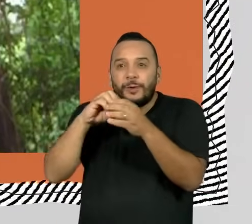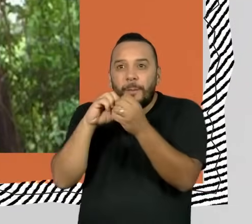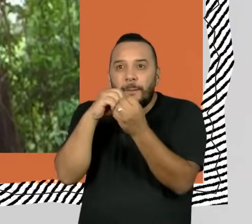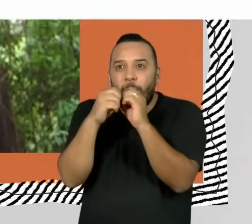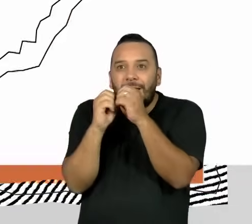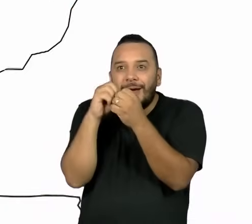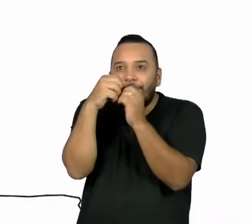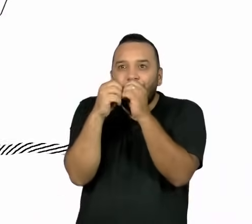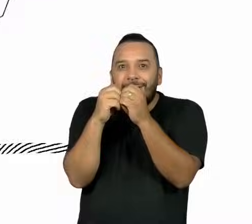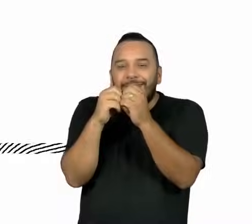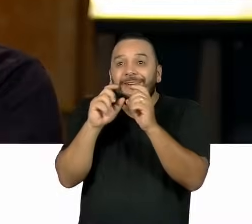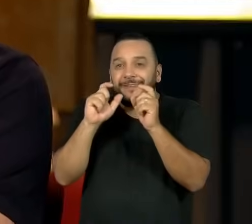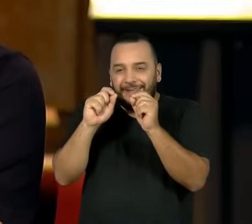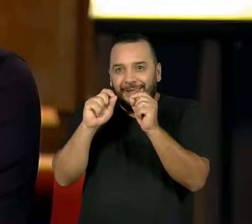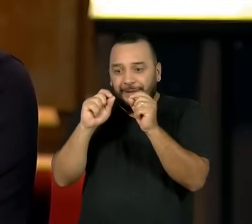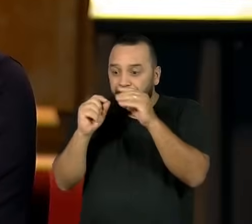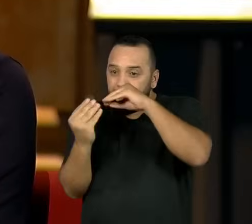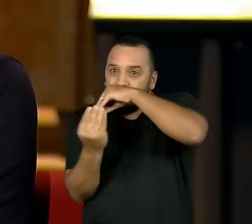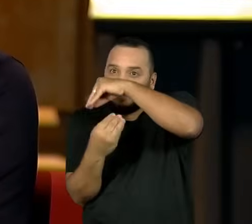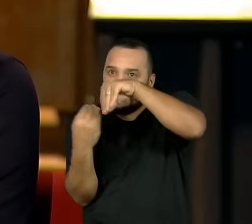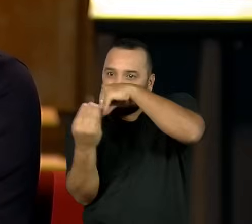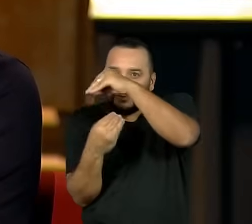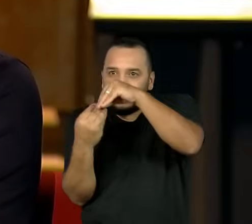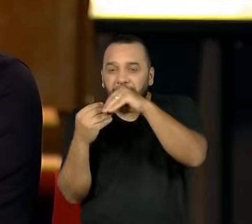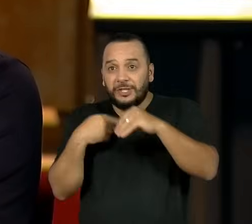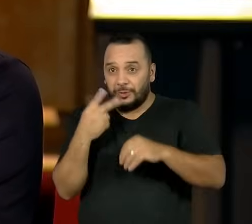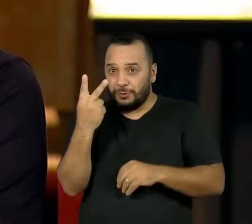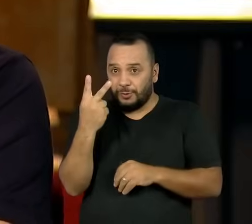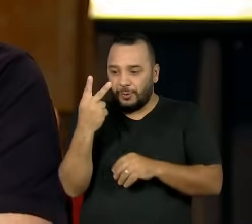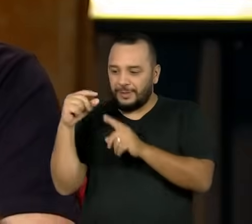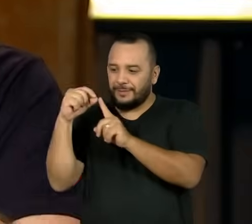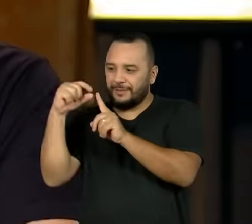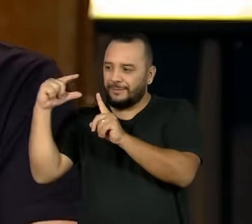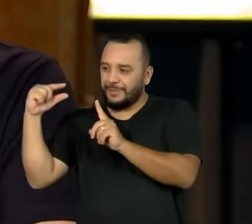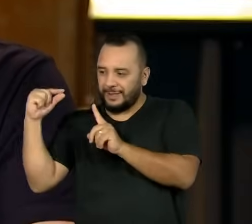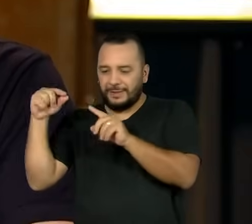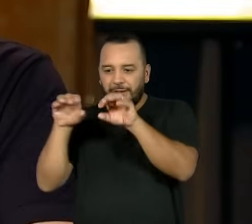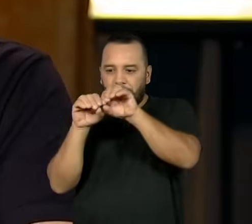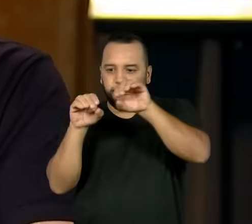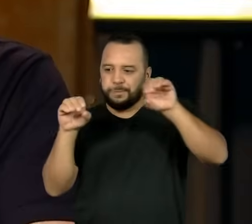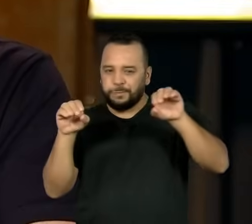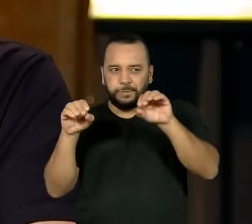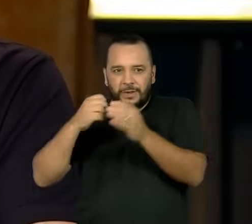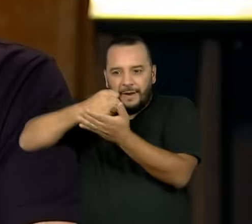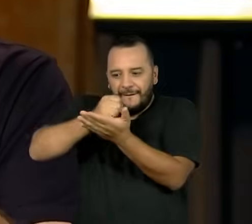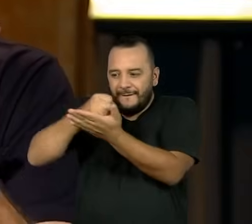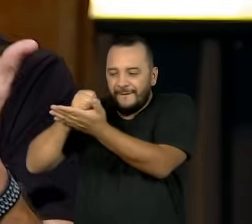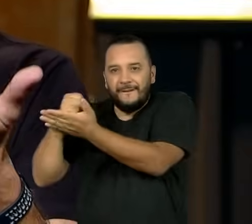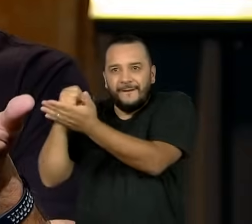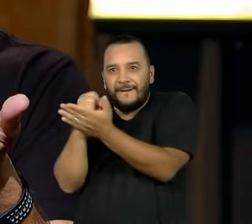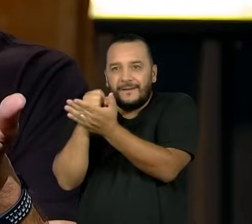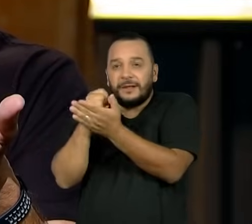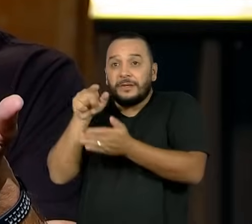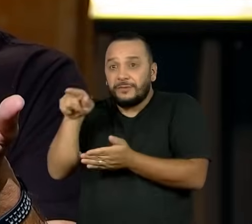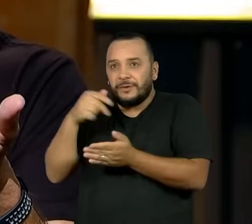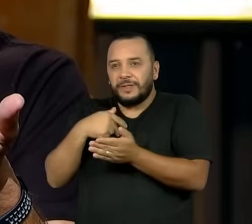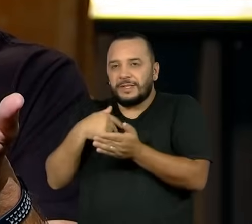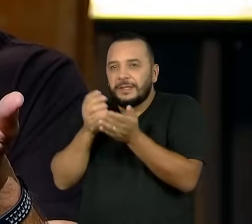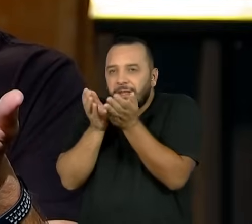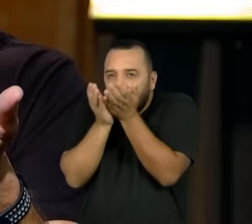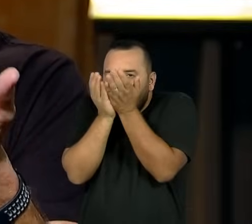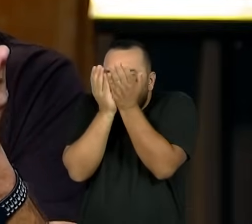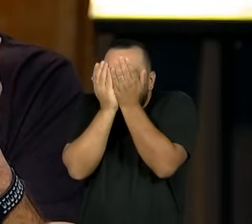a ação dessa enzima. Então, quando você mistura essas duas coisas, você tem um preparo líquido que protege a